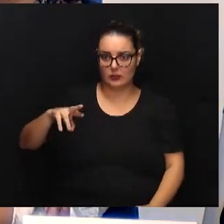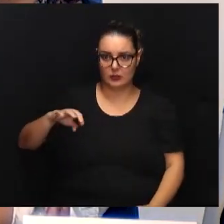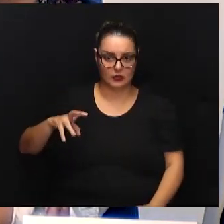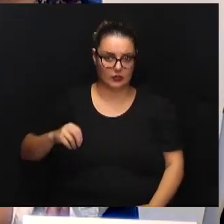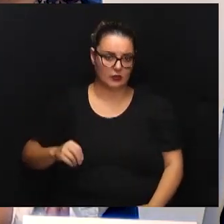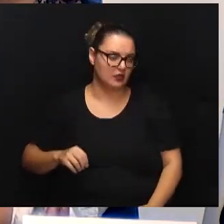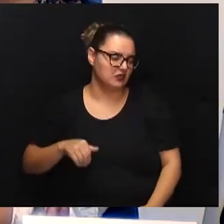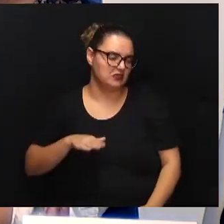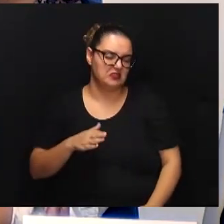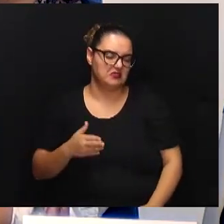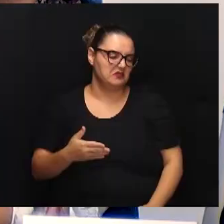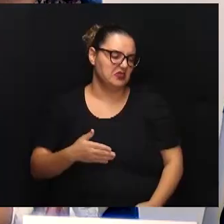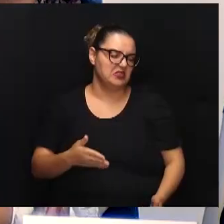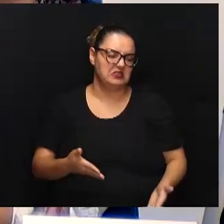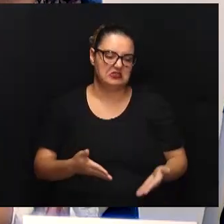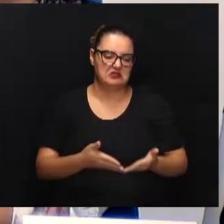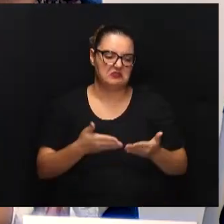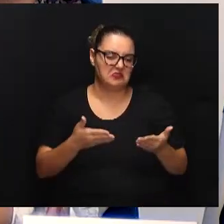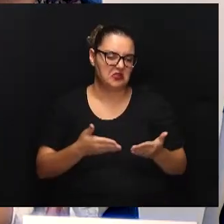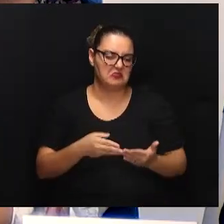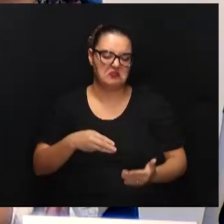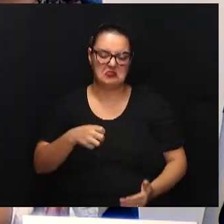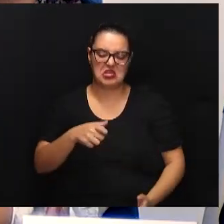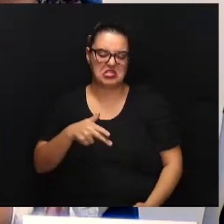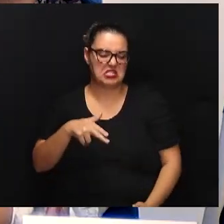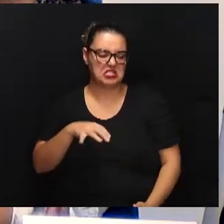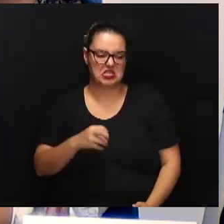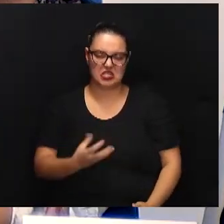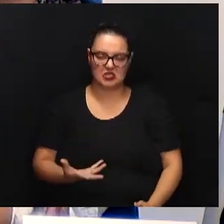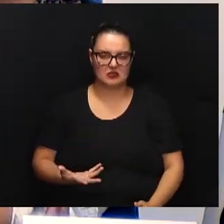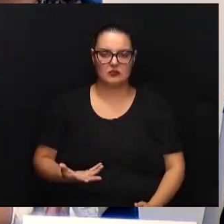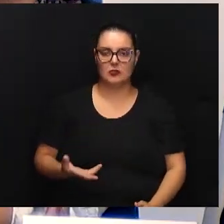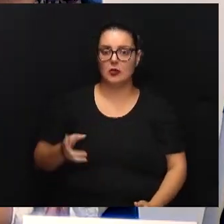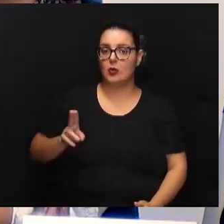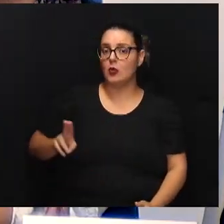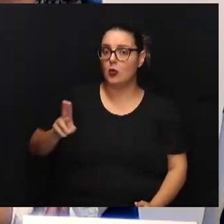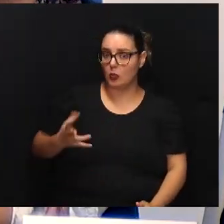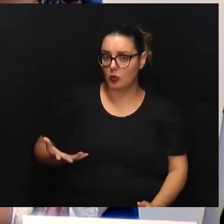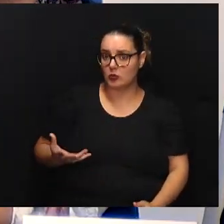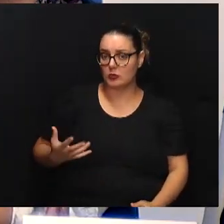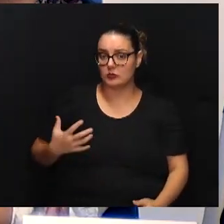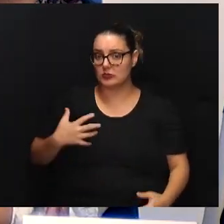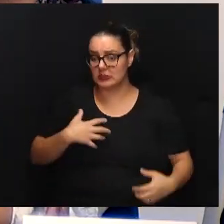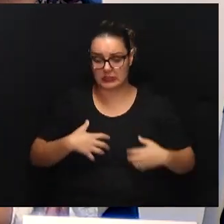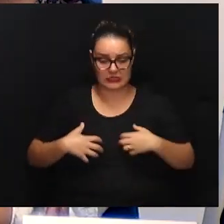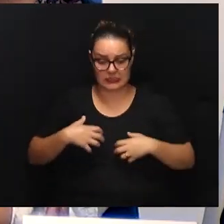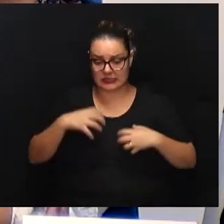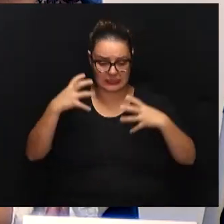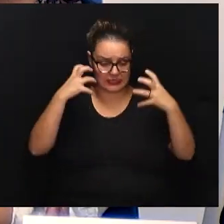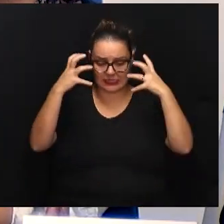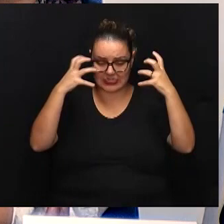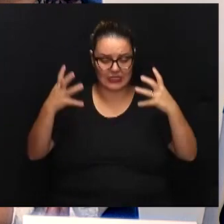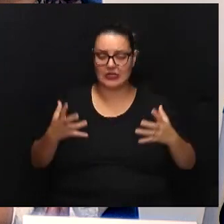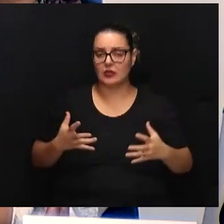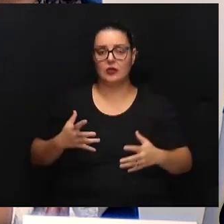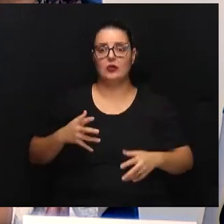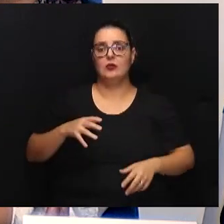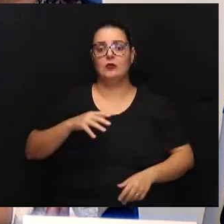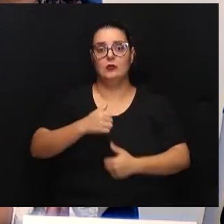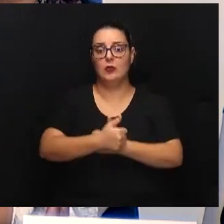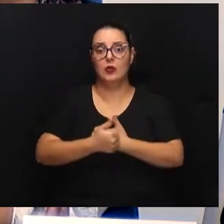Na verdade, eles usam desse pânico moral para angariar apoio político,